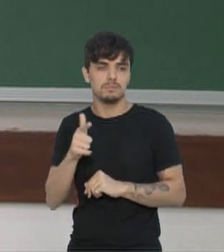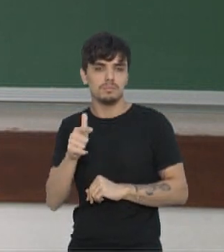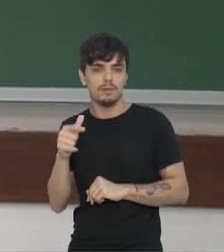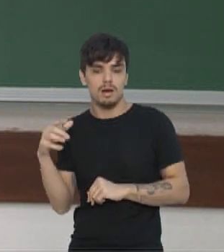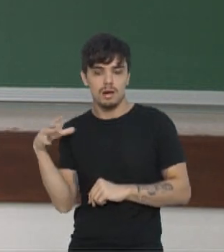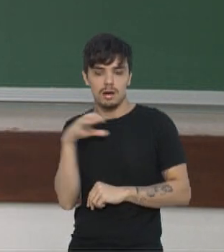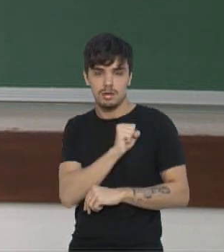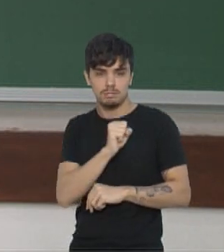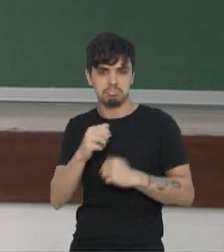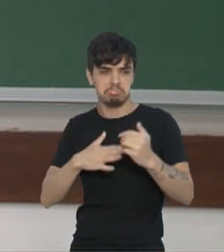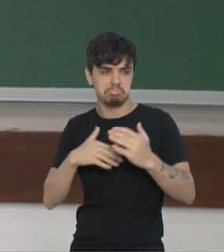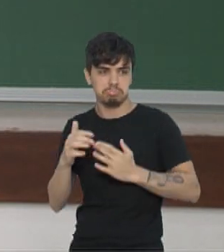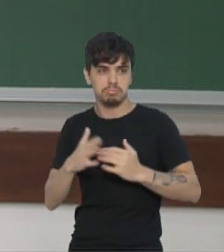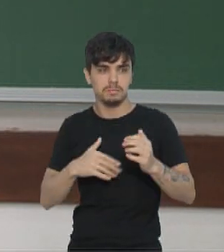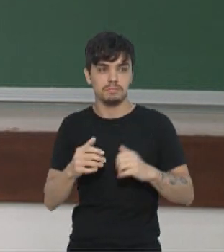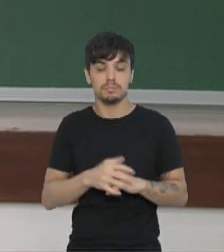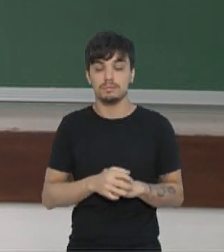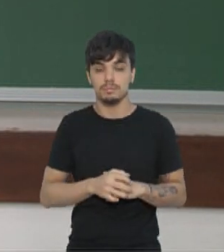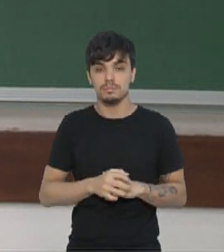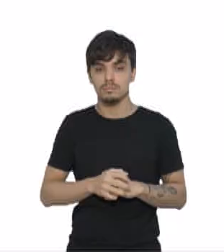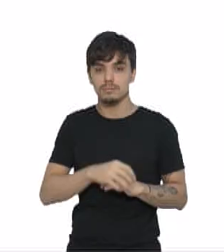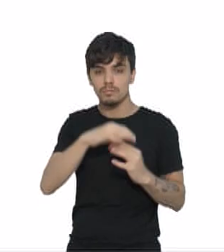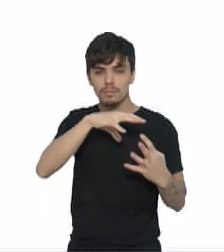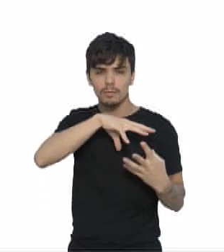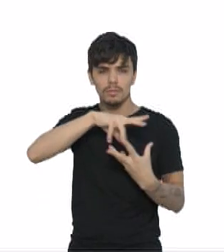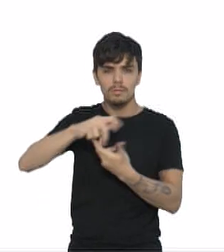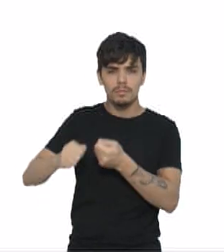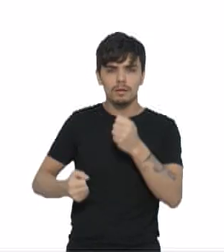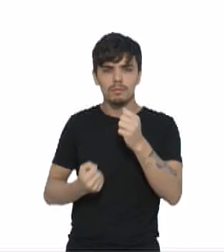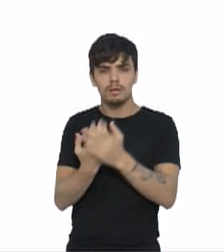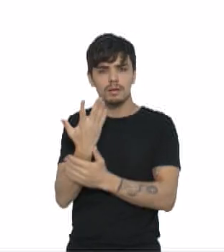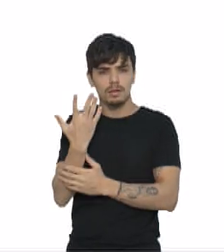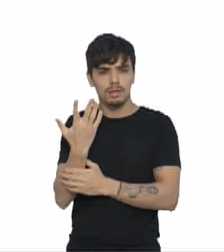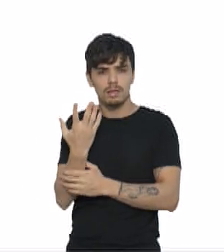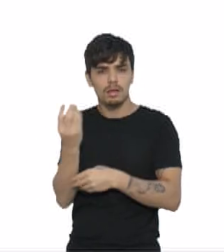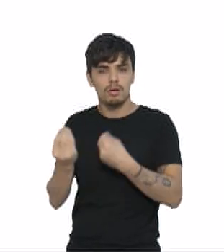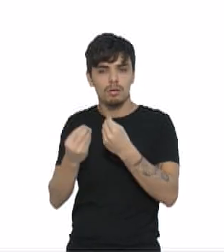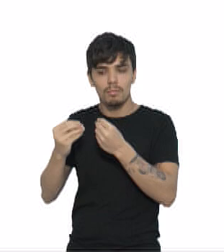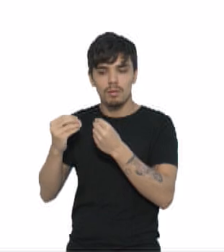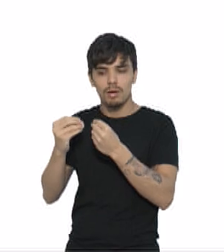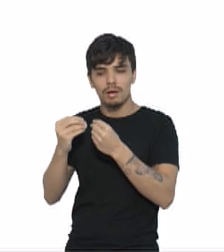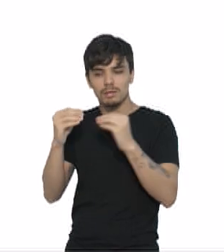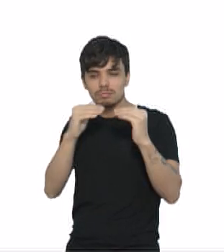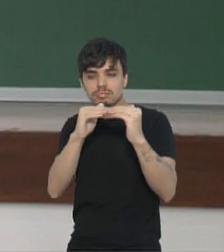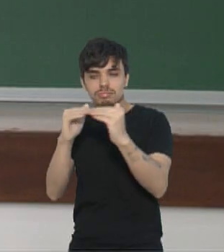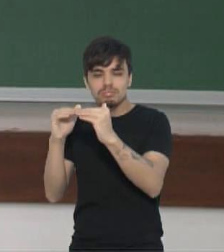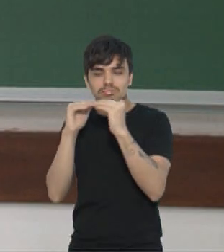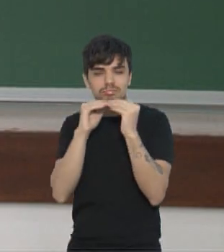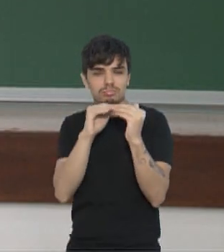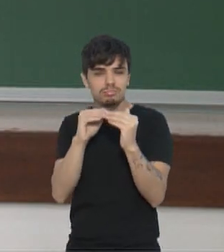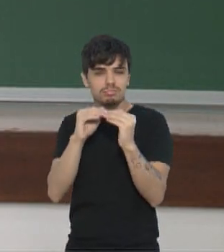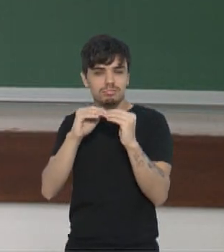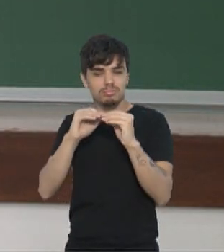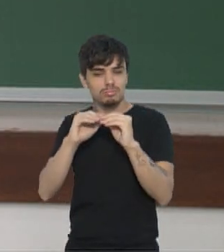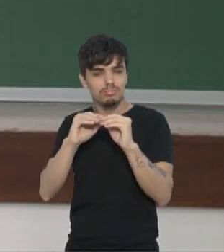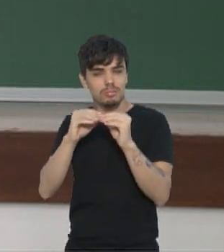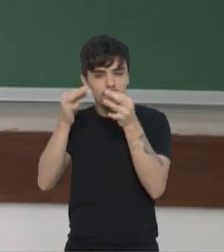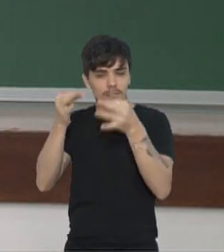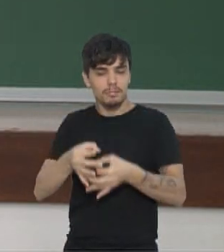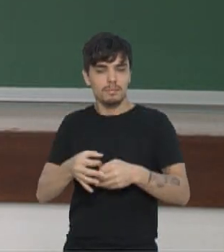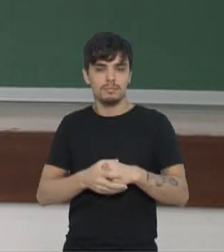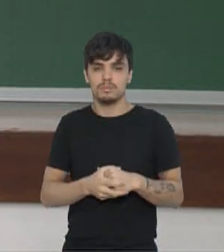jeito. O mundo foi criado com uma harmonia perfeita. E aí falam sempre